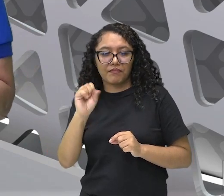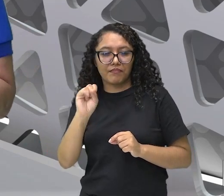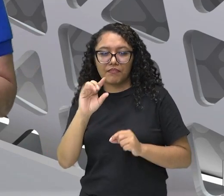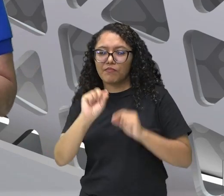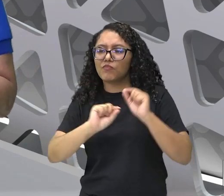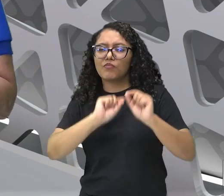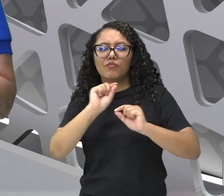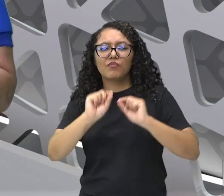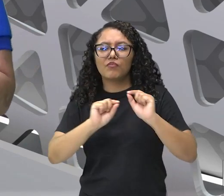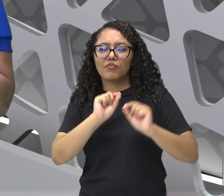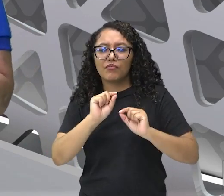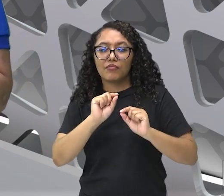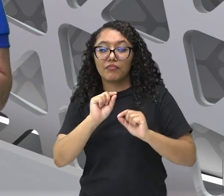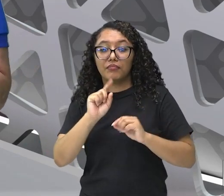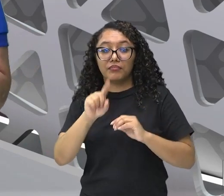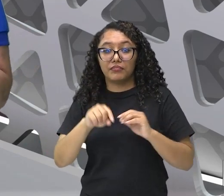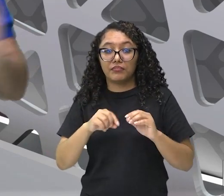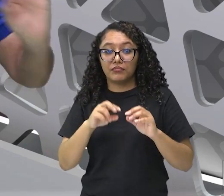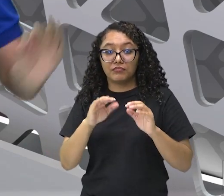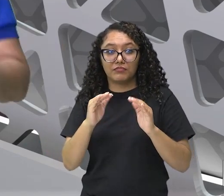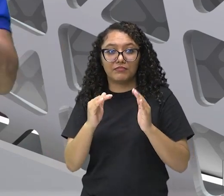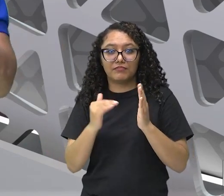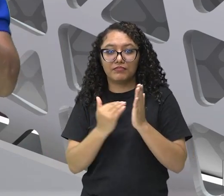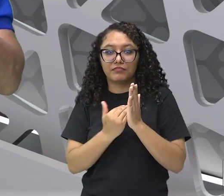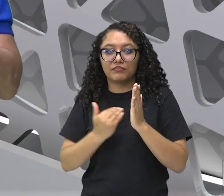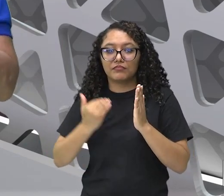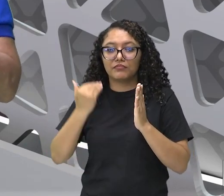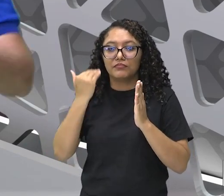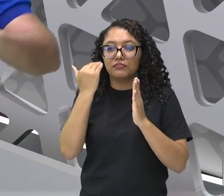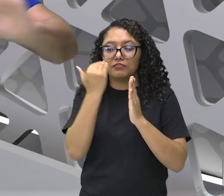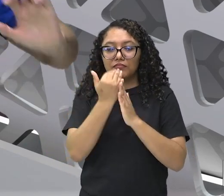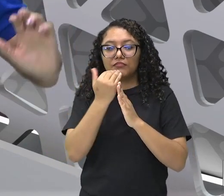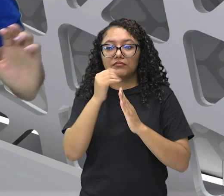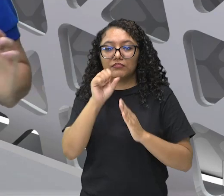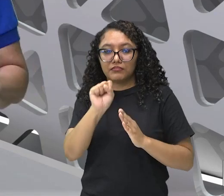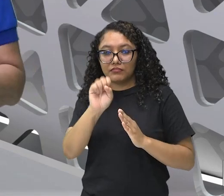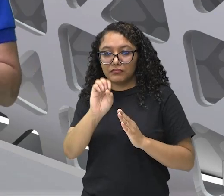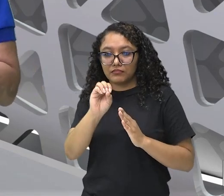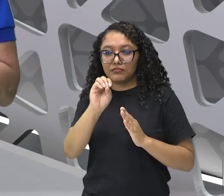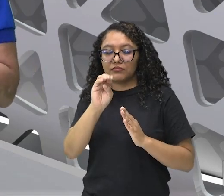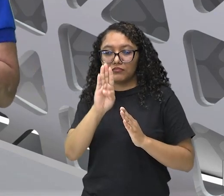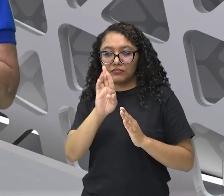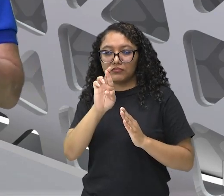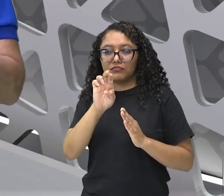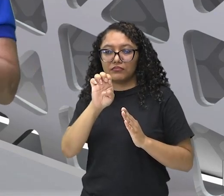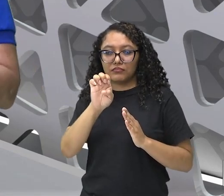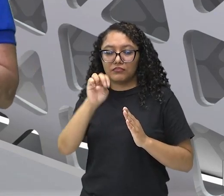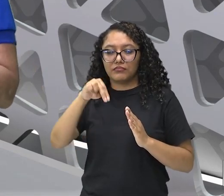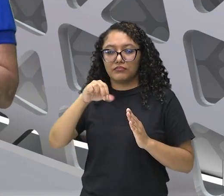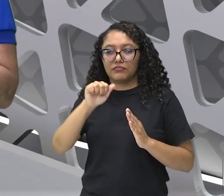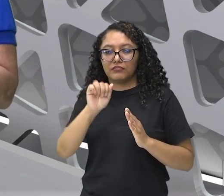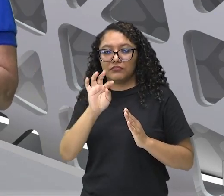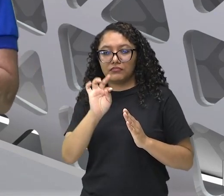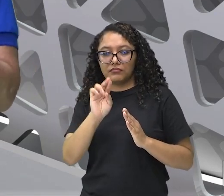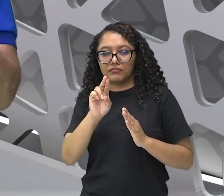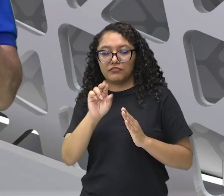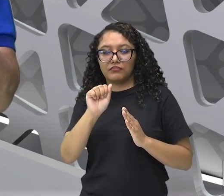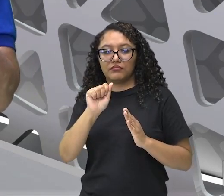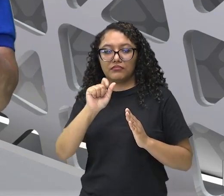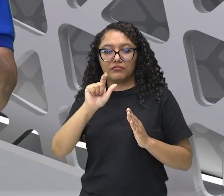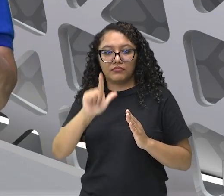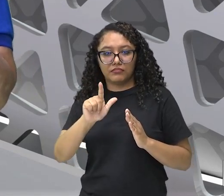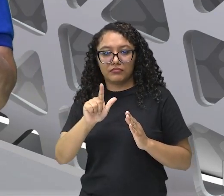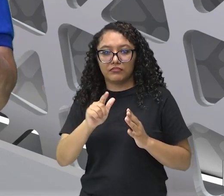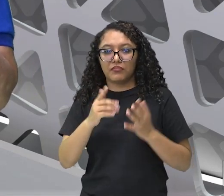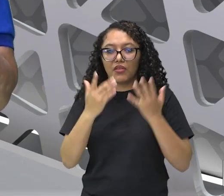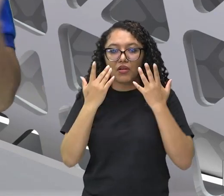vem do sobrenatural. Fenômenos metafísicos são fenômenos sobrenaturais.